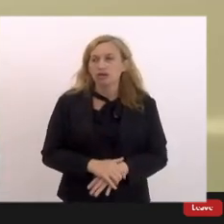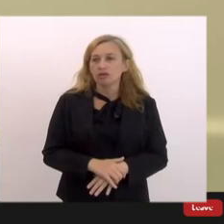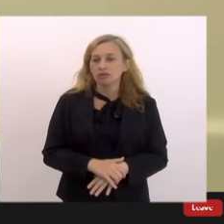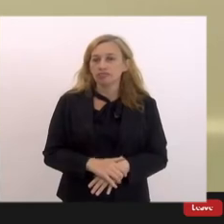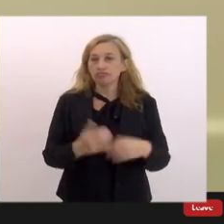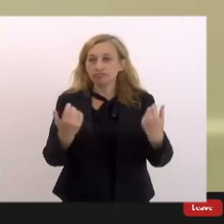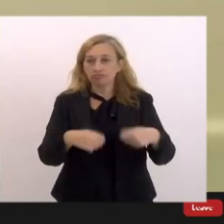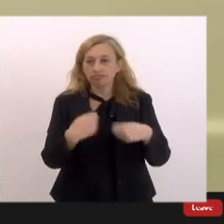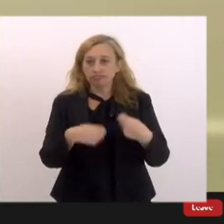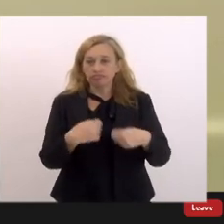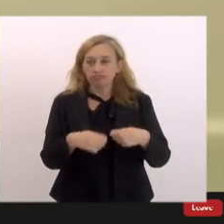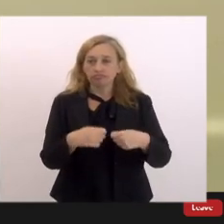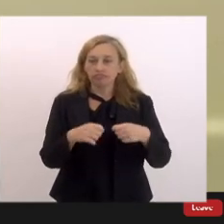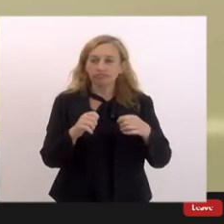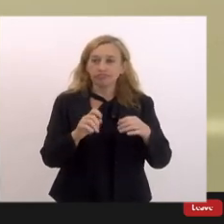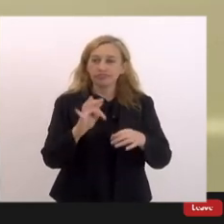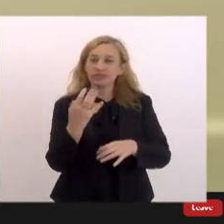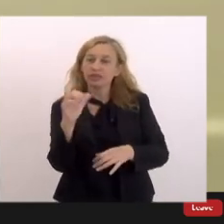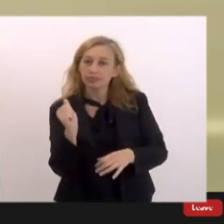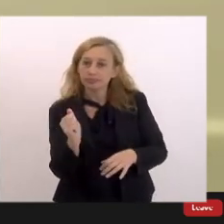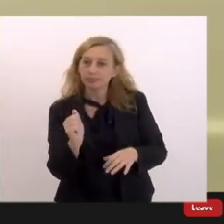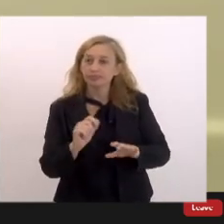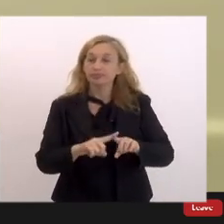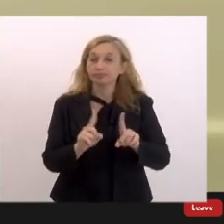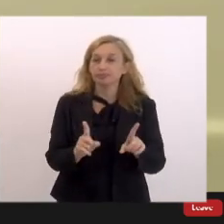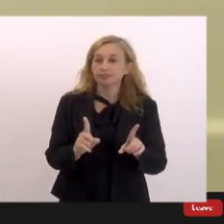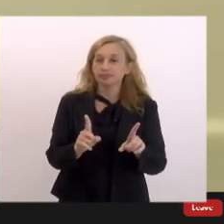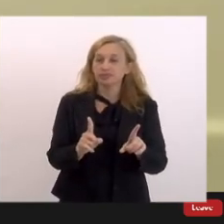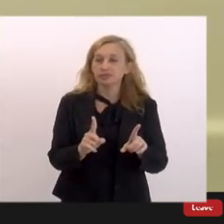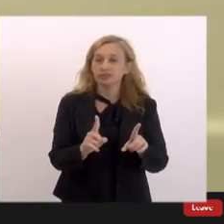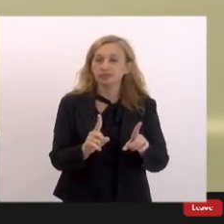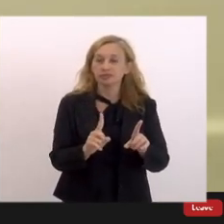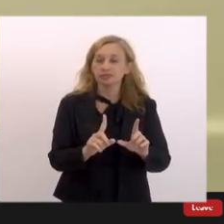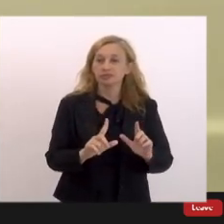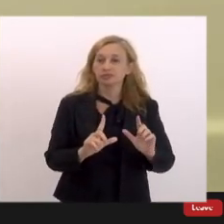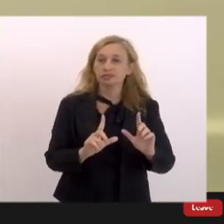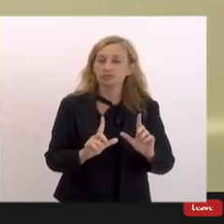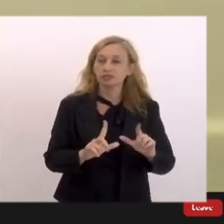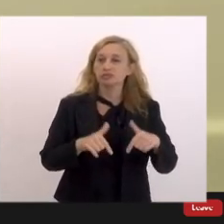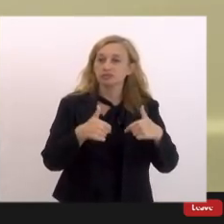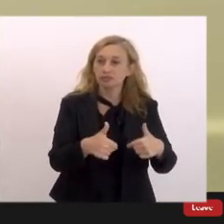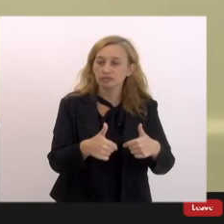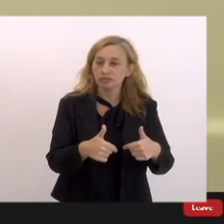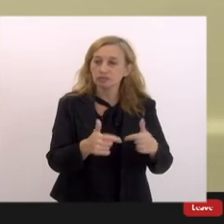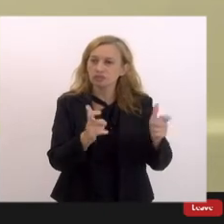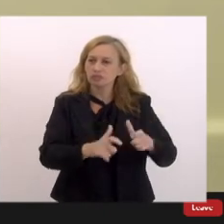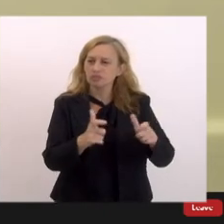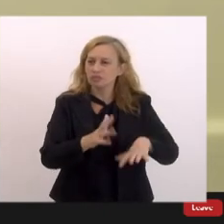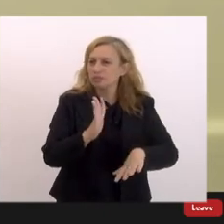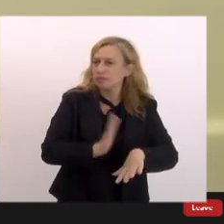a necessidade de se fazer uma campanha. Mas hoje se explora aquilo que é mais